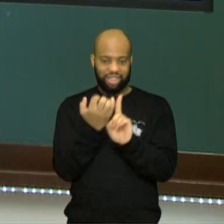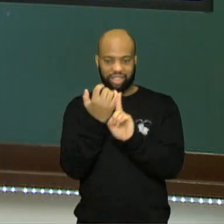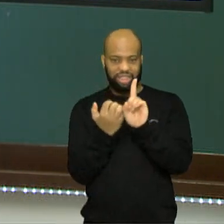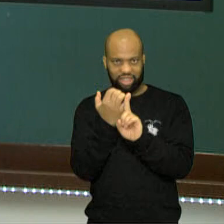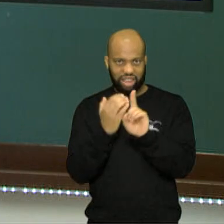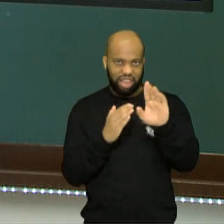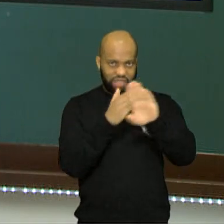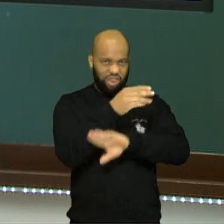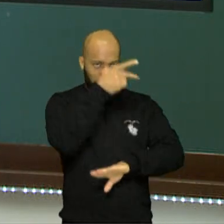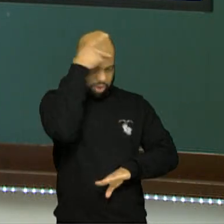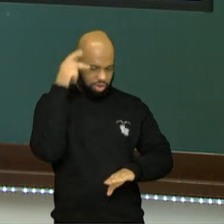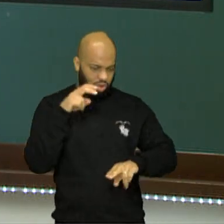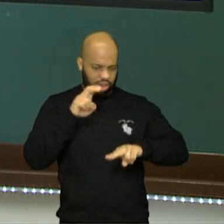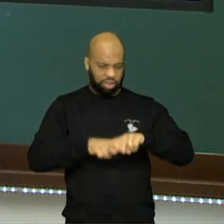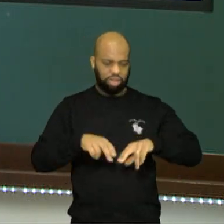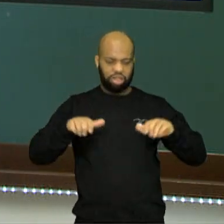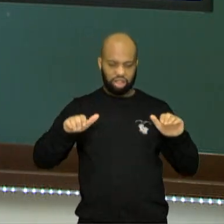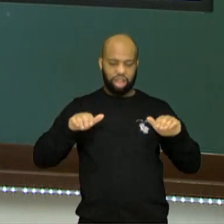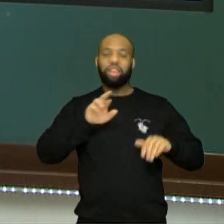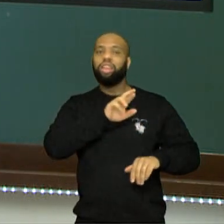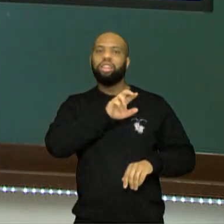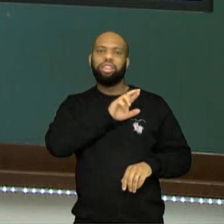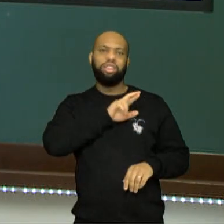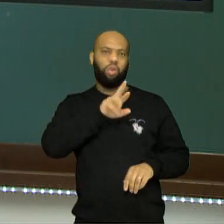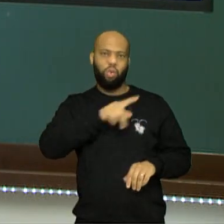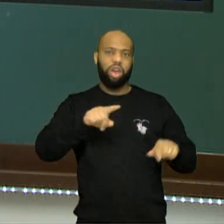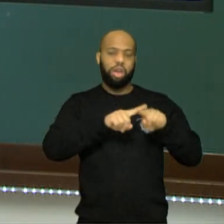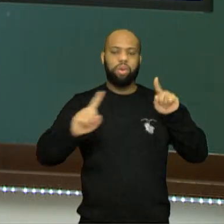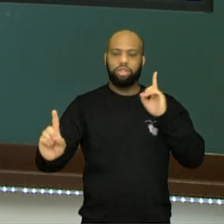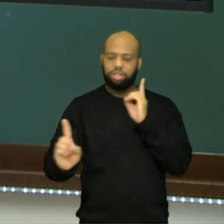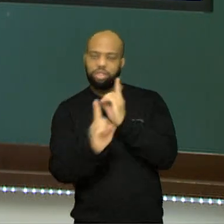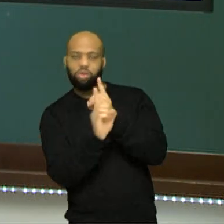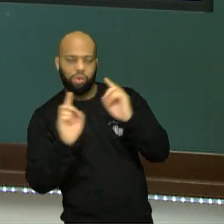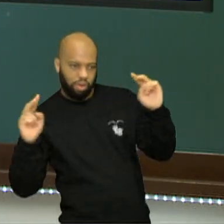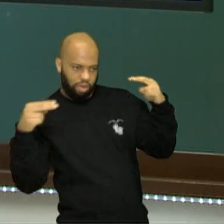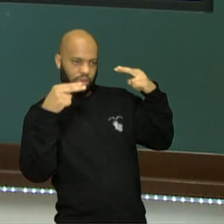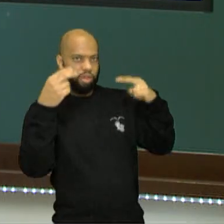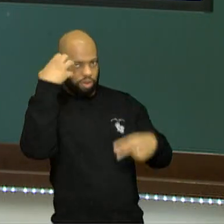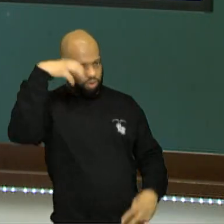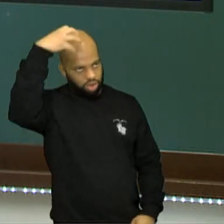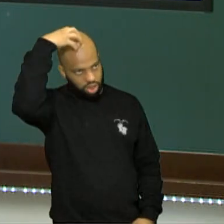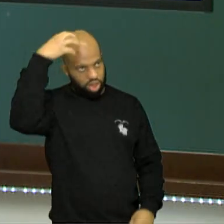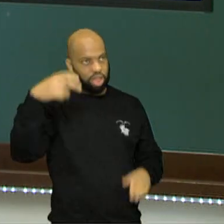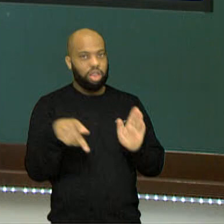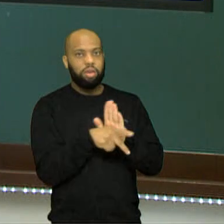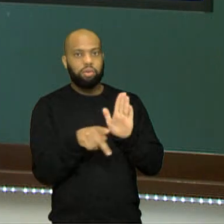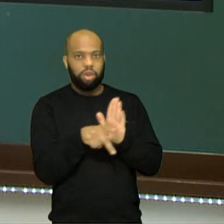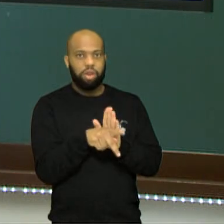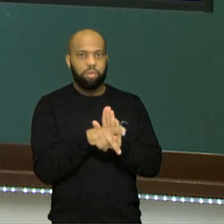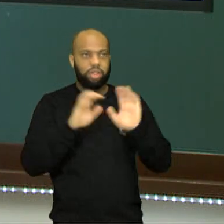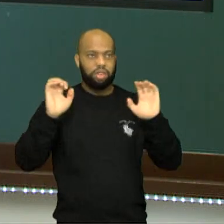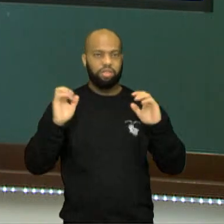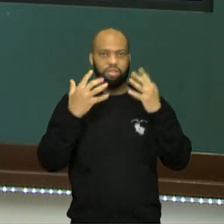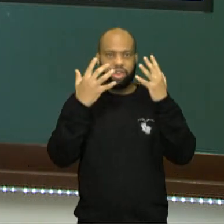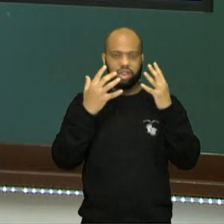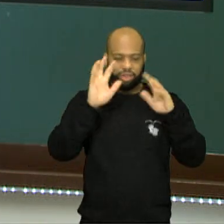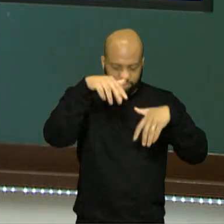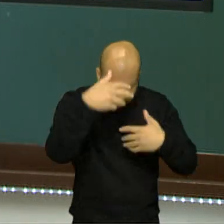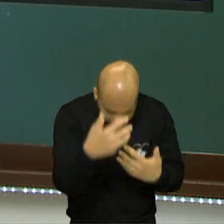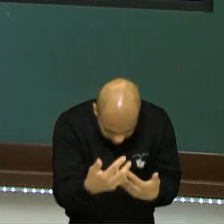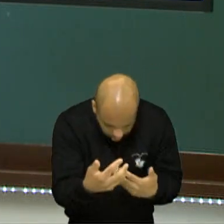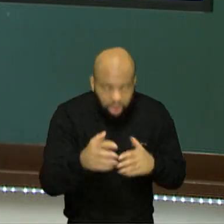até quem estava no trono, mas ela encontra o rei na própria festa e acaba se debruçando ao rei, né? Então, ela